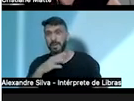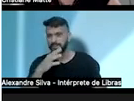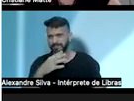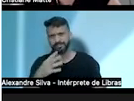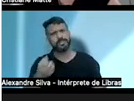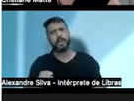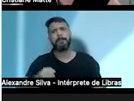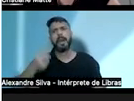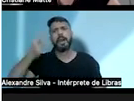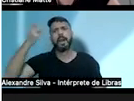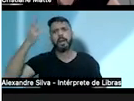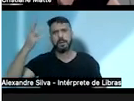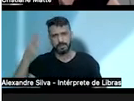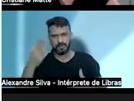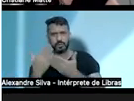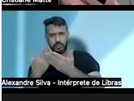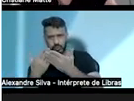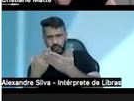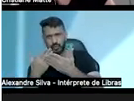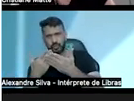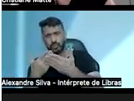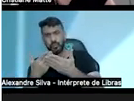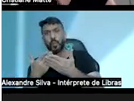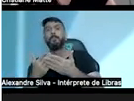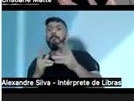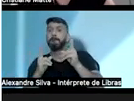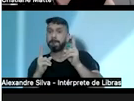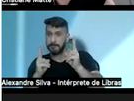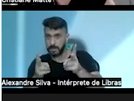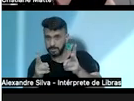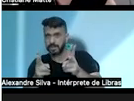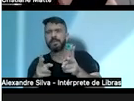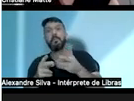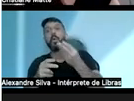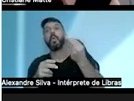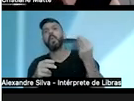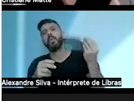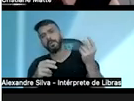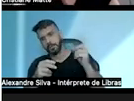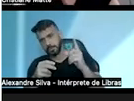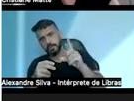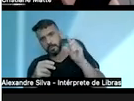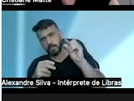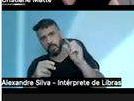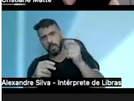muito maior de estudos com animais que já foram realizados, mas mesmo assim, ainda não são muitos, como vocês podem observar aqui. Quanto